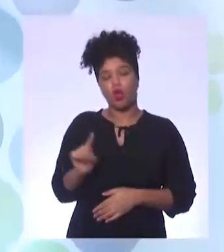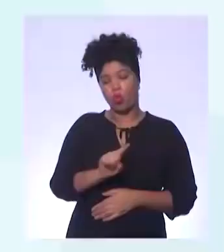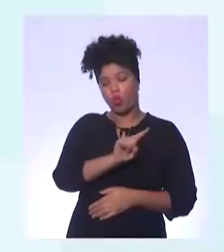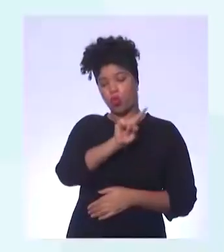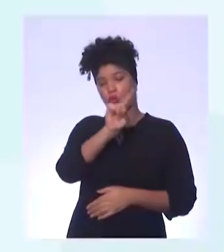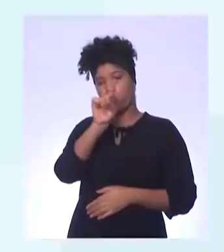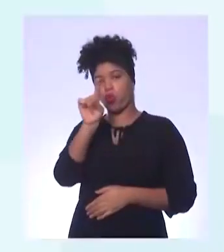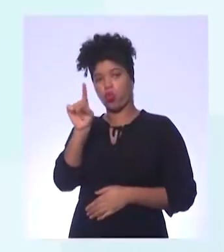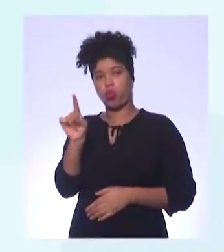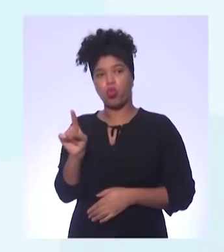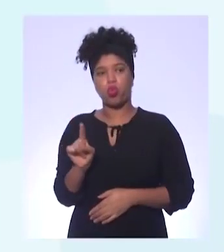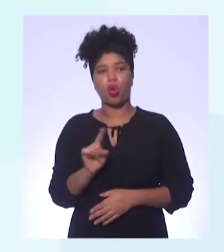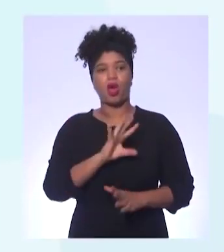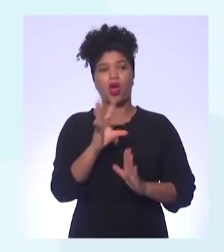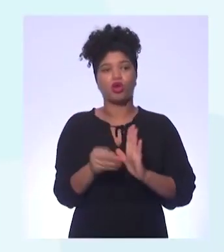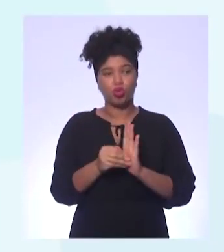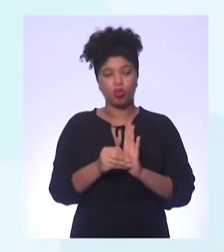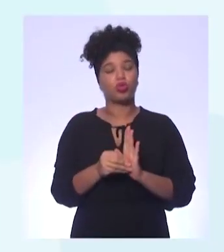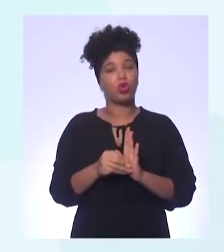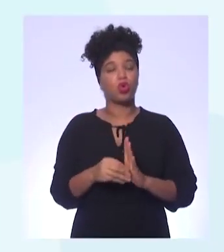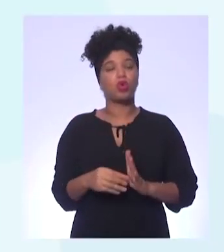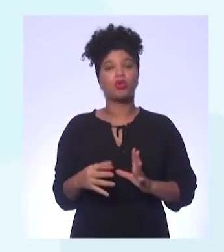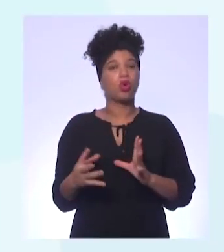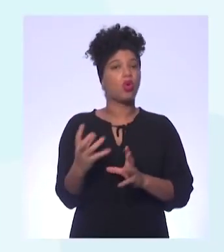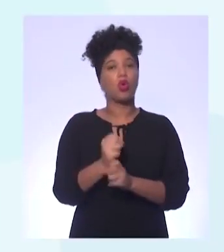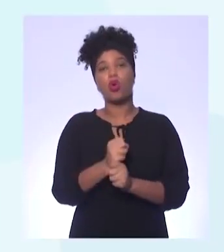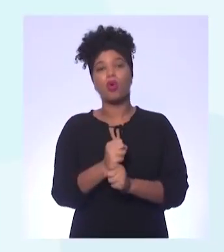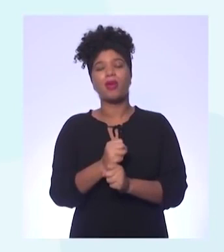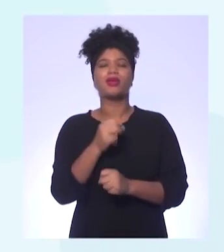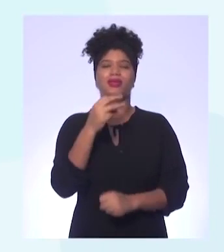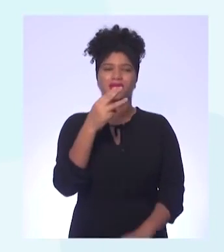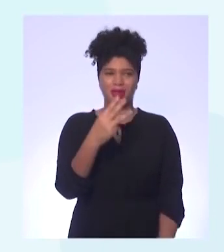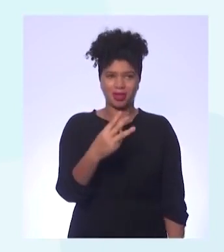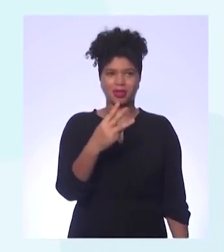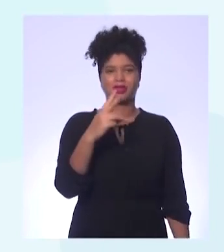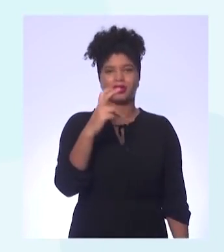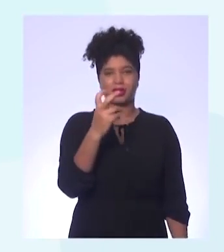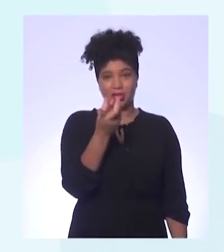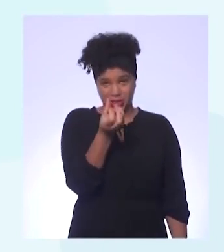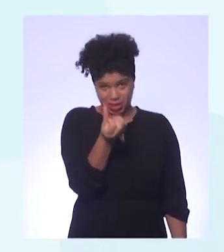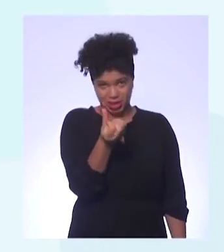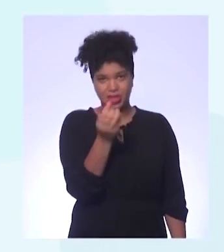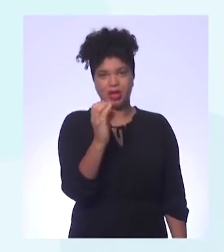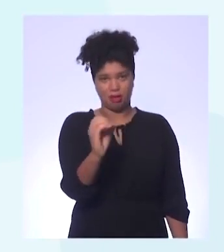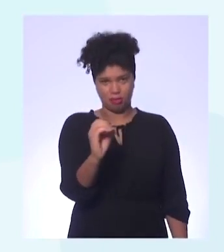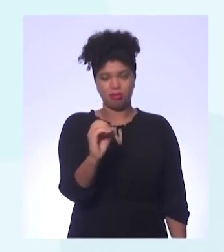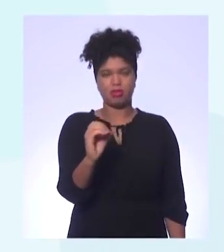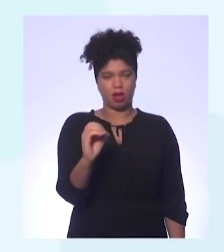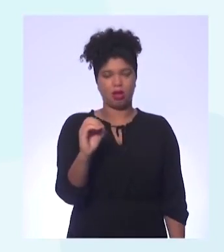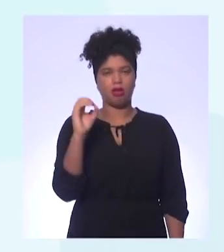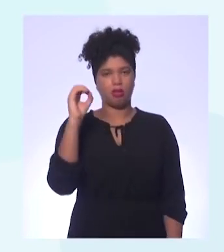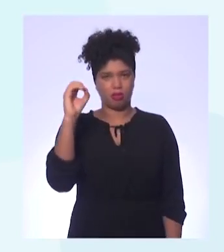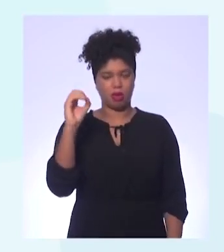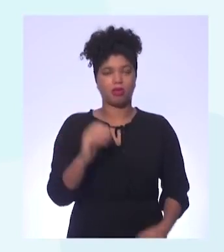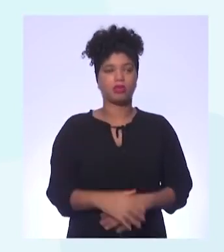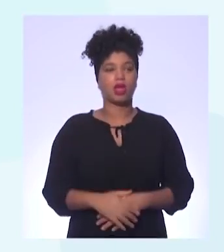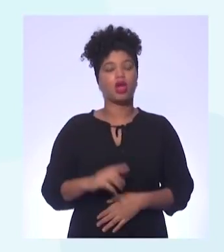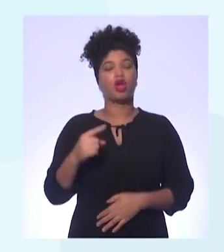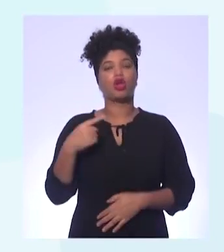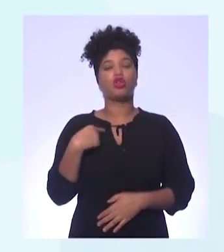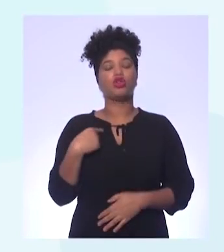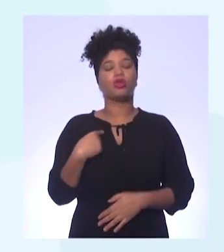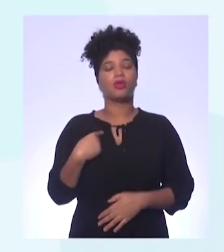volta completa, vale 360 graus. E como se trata de um relógio, a gente vai dividir por 12, que nem eu fiz na